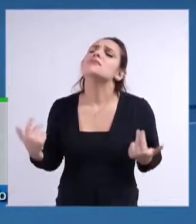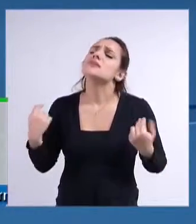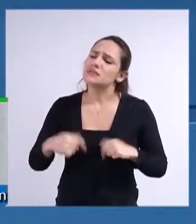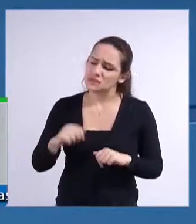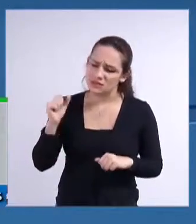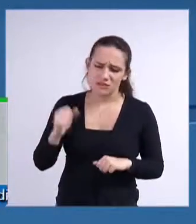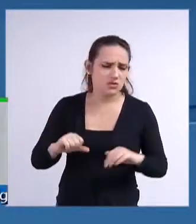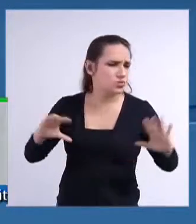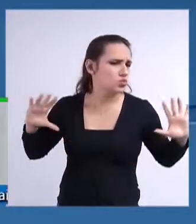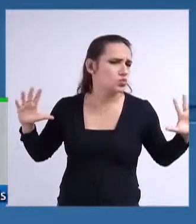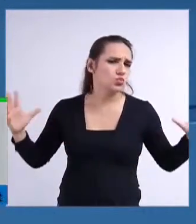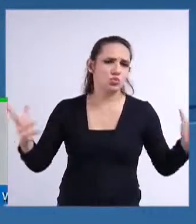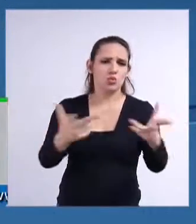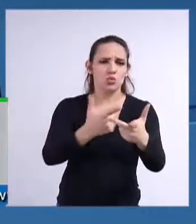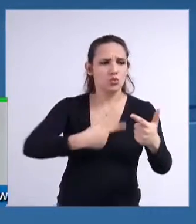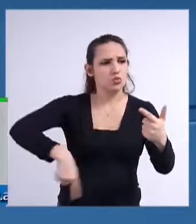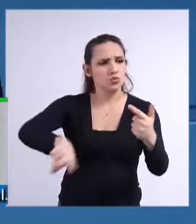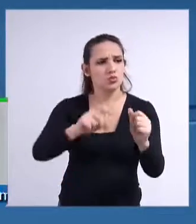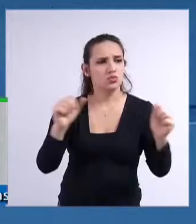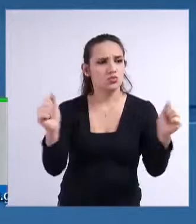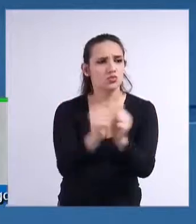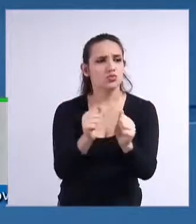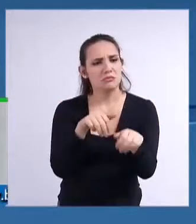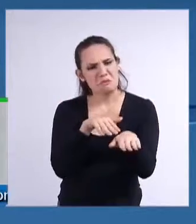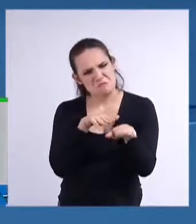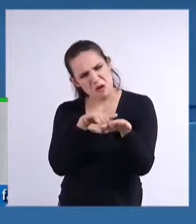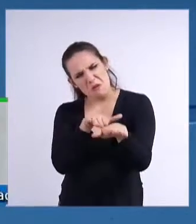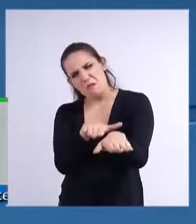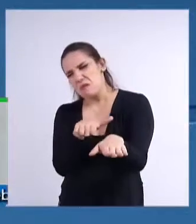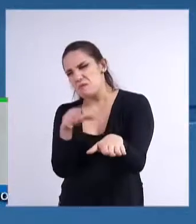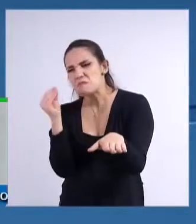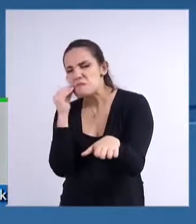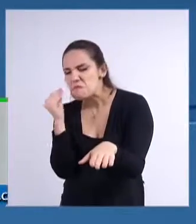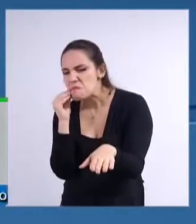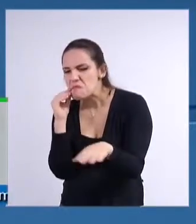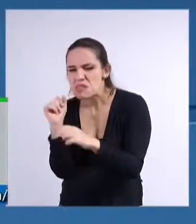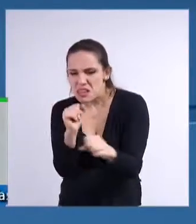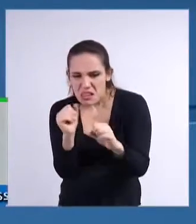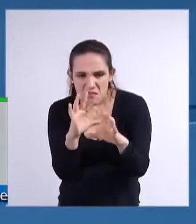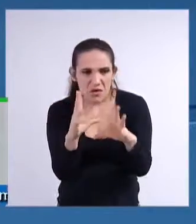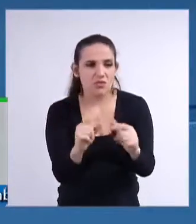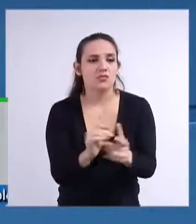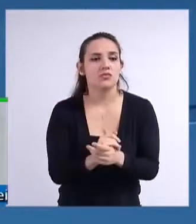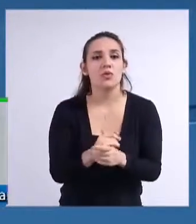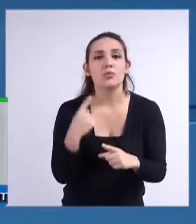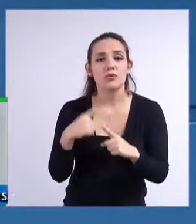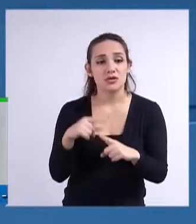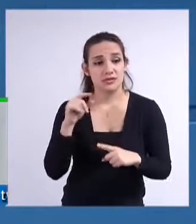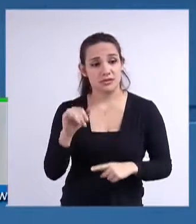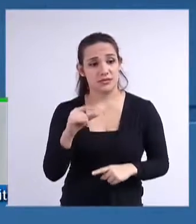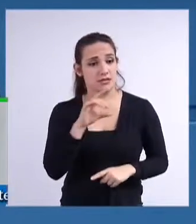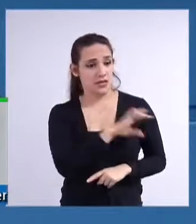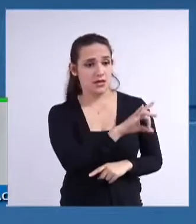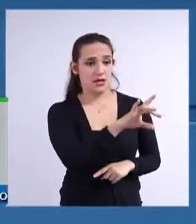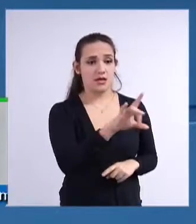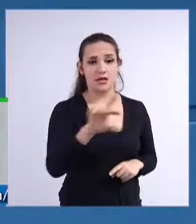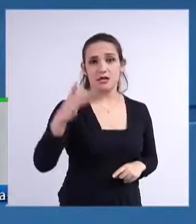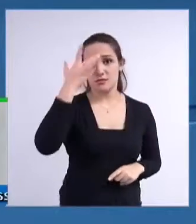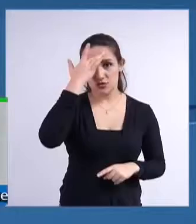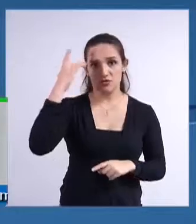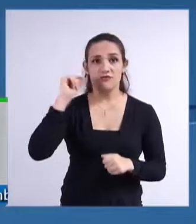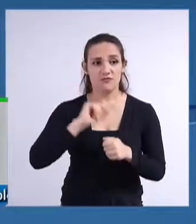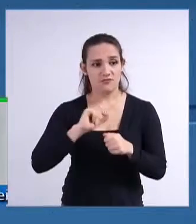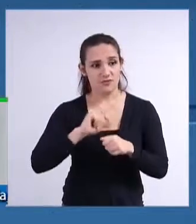de todos nós. É isso que tem que ser feito. Se cada um fizer a sua parte, vai